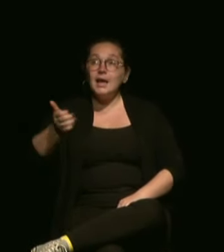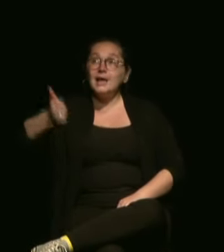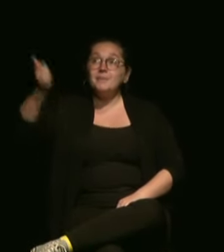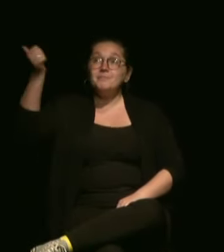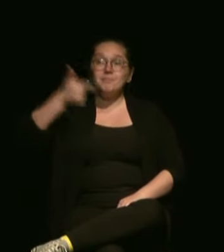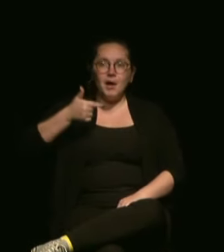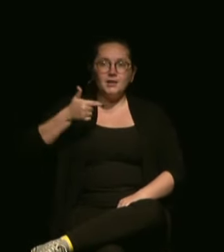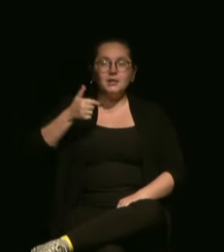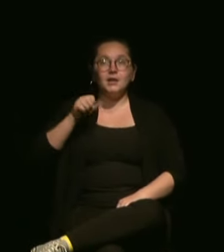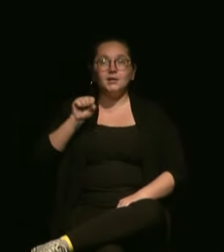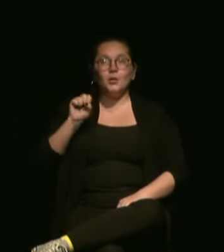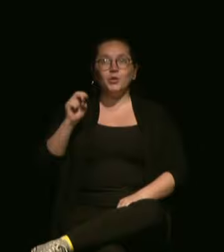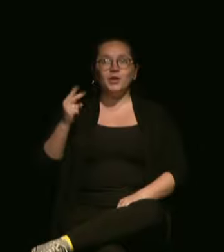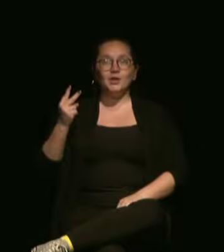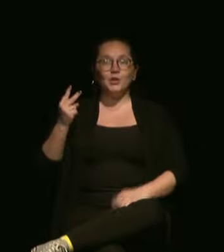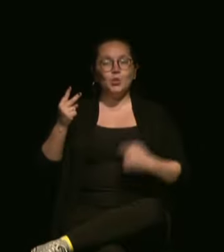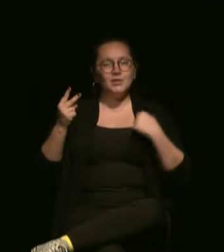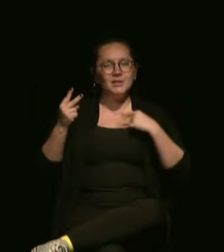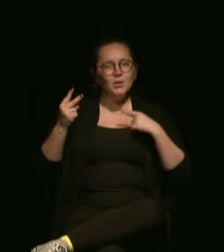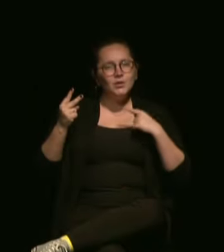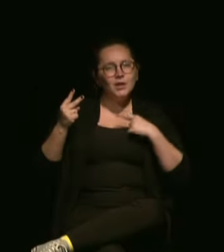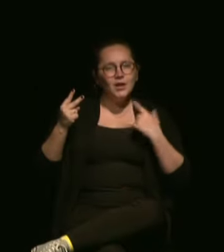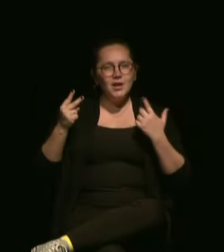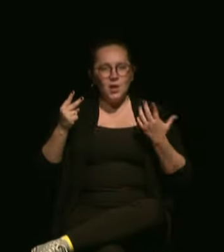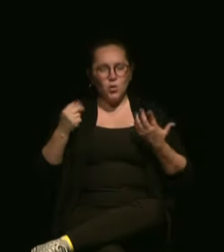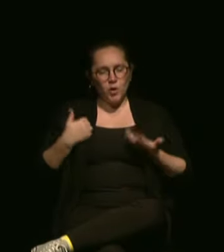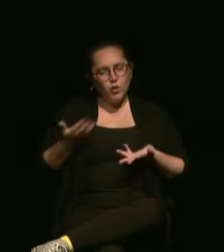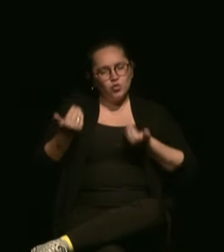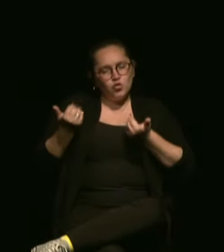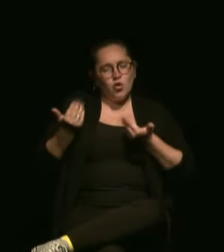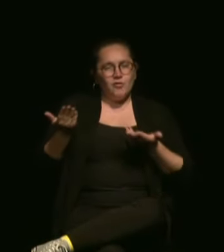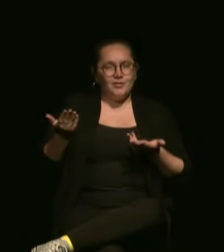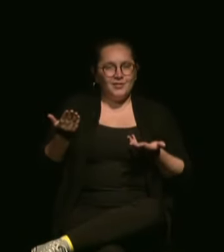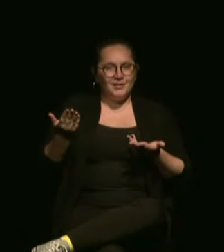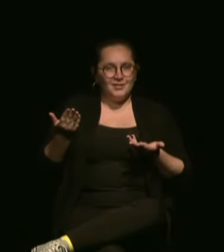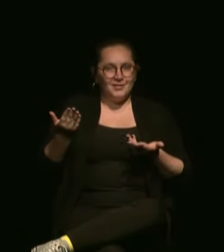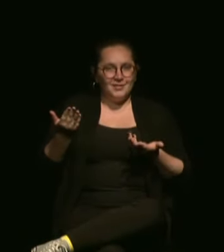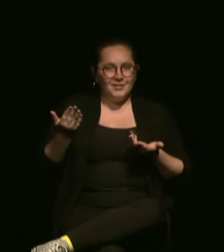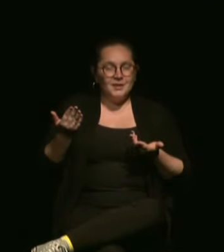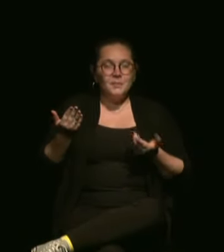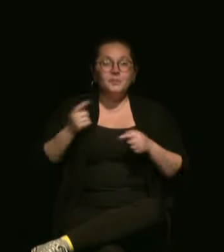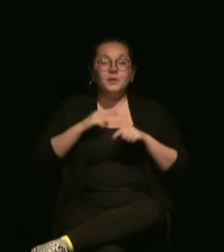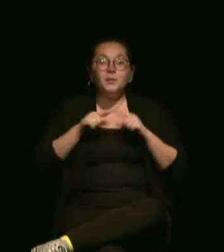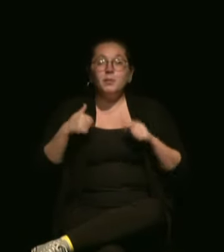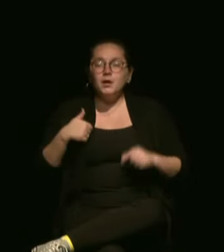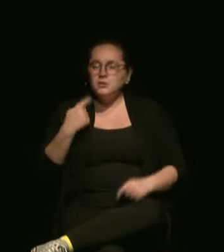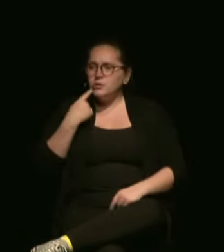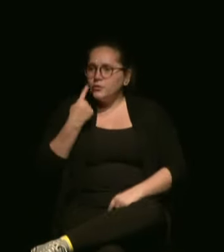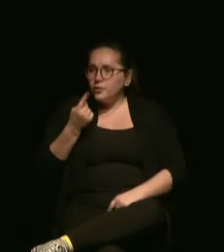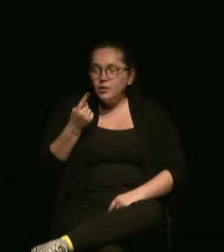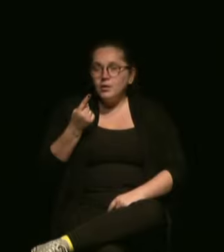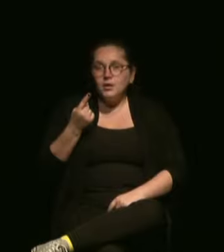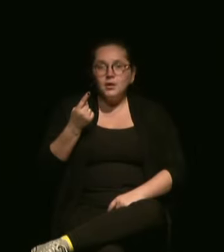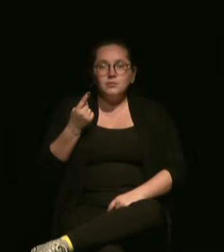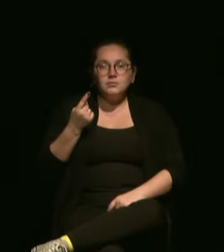ela tem 82. Eu tenho... sou jovem perto dela. Mas é lindo que, de repente, a gente...